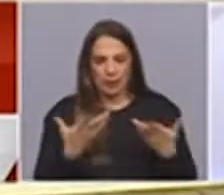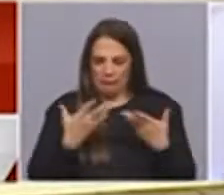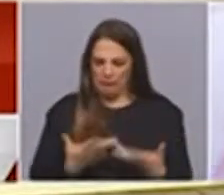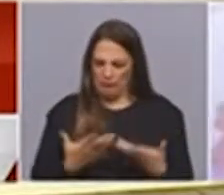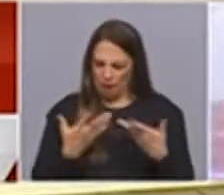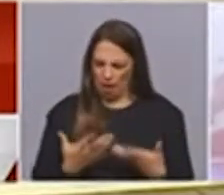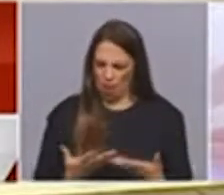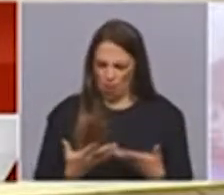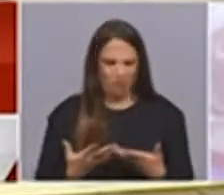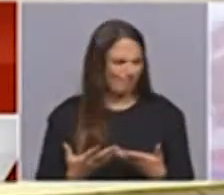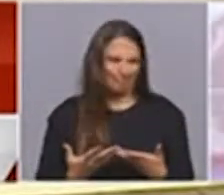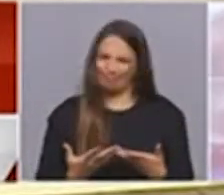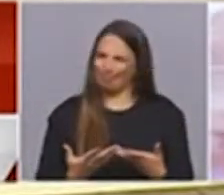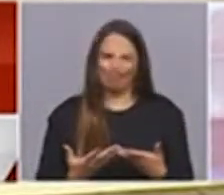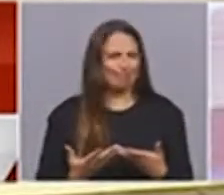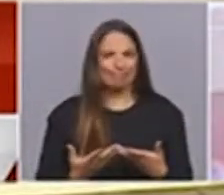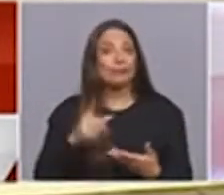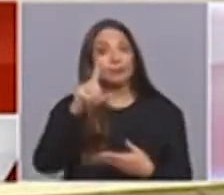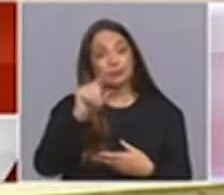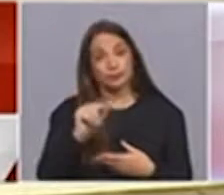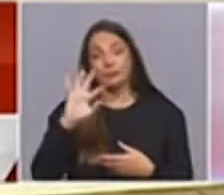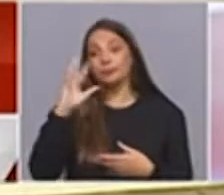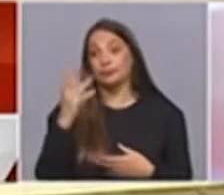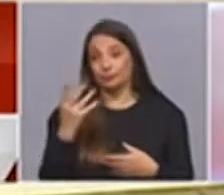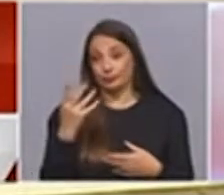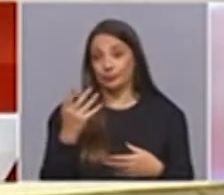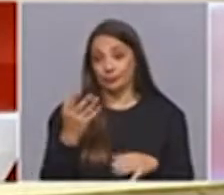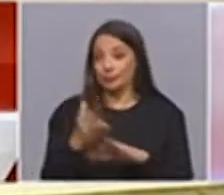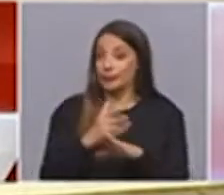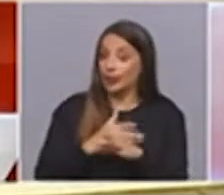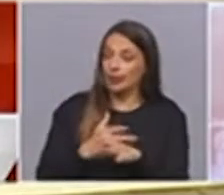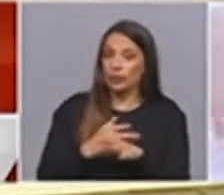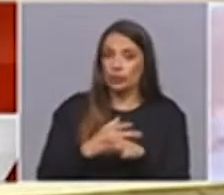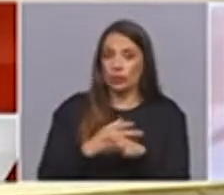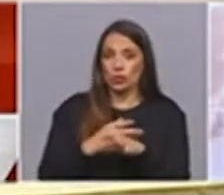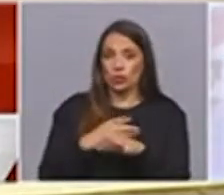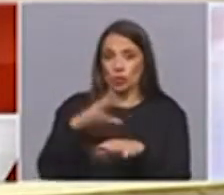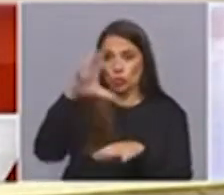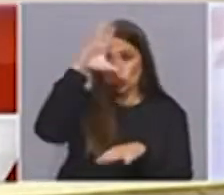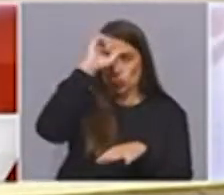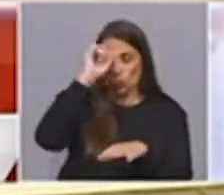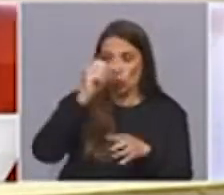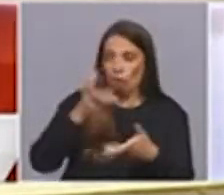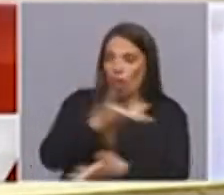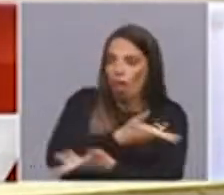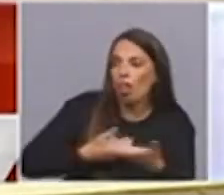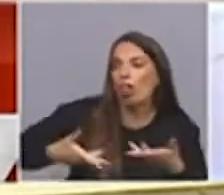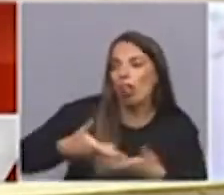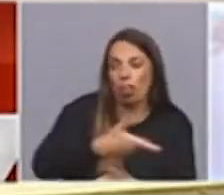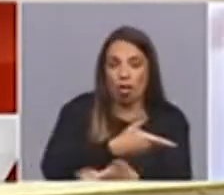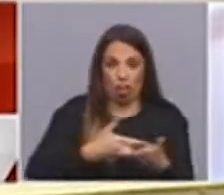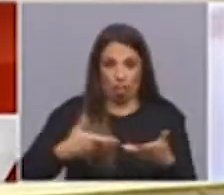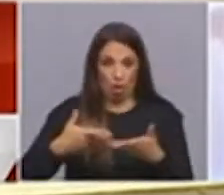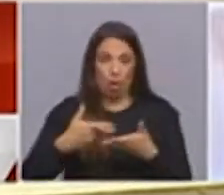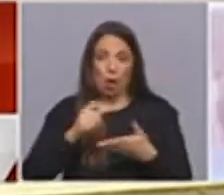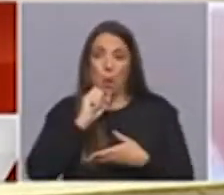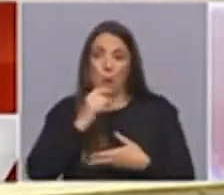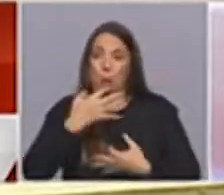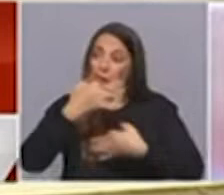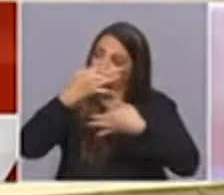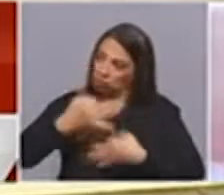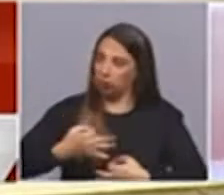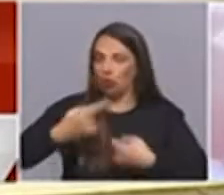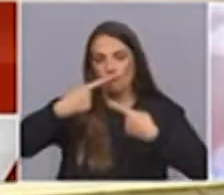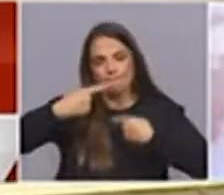período, e provavelmente num momento em que já foi ouvido o Conselho de Estado, até num momento em que possa já estar formalmente